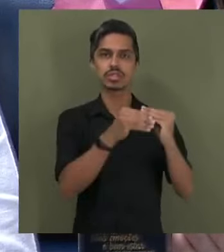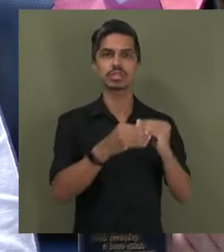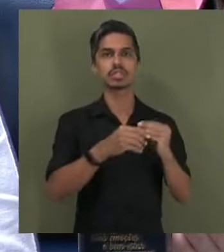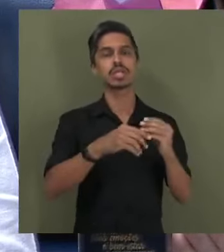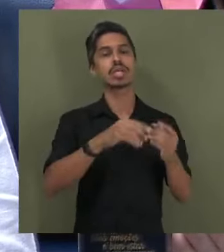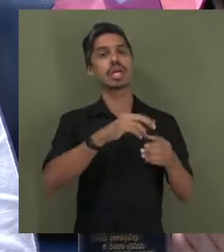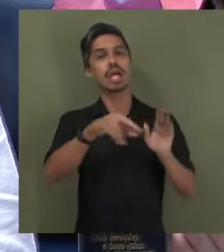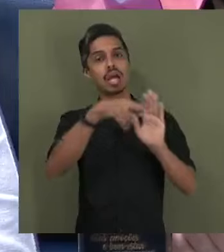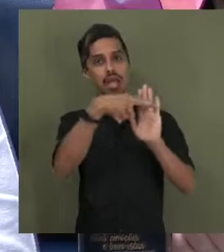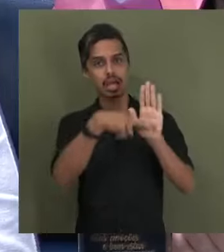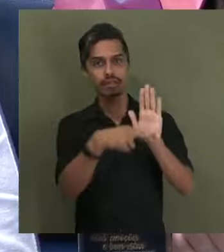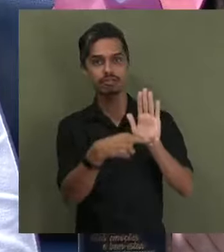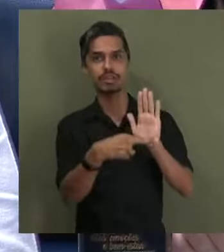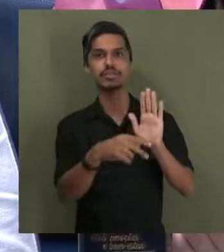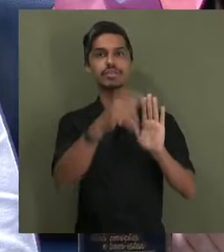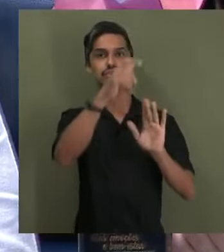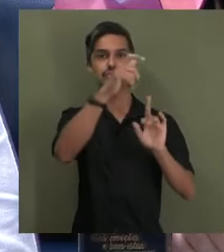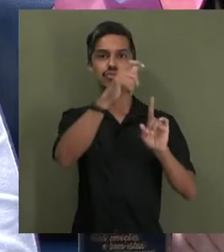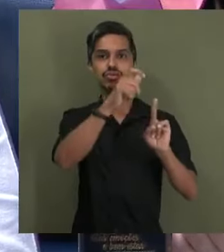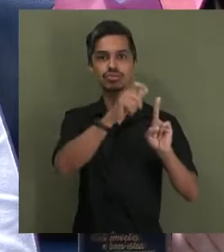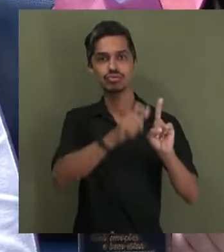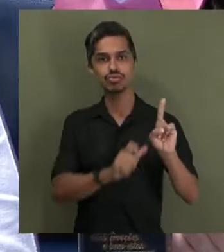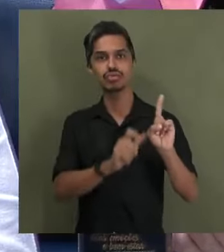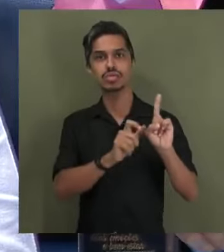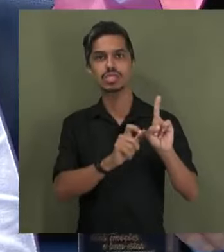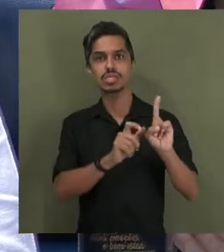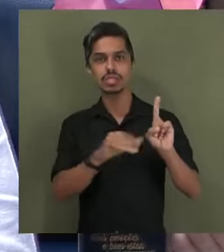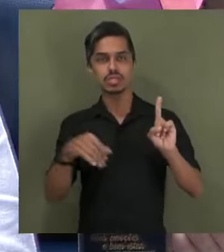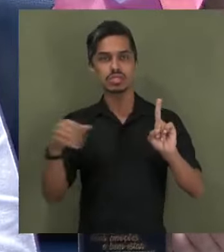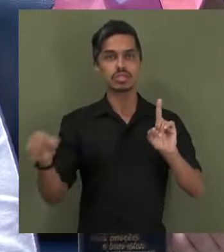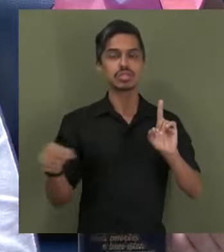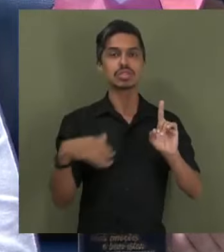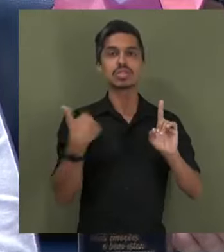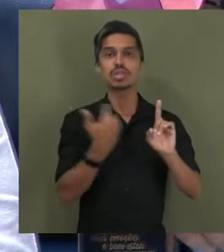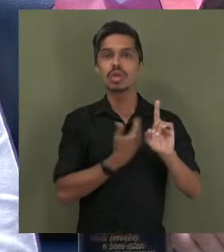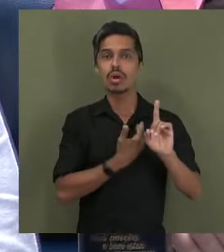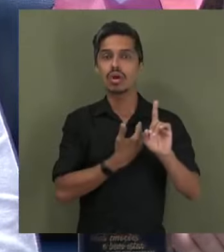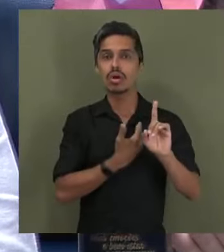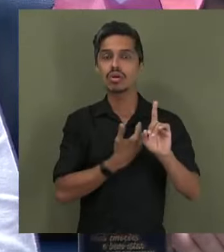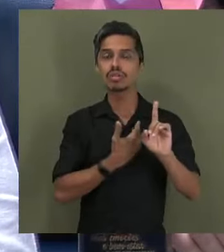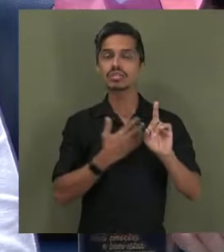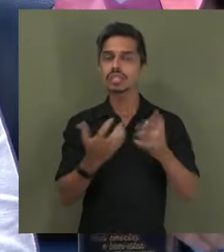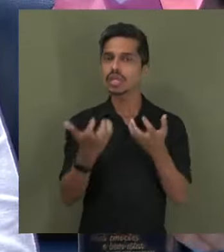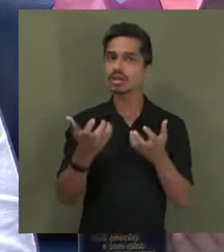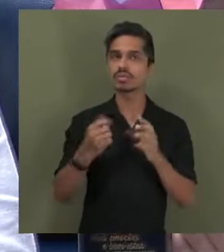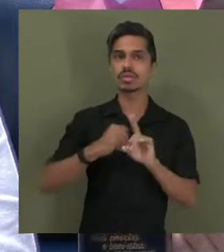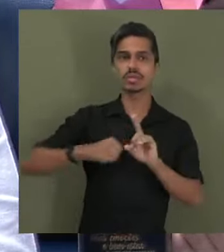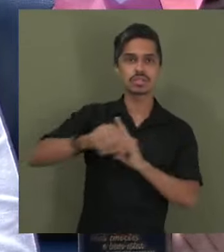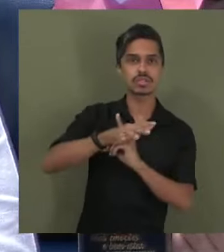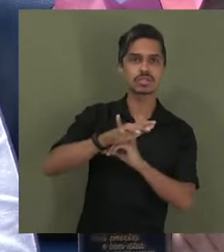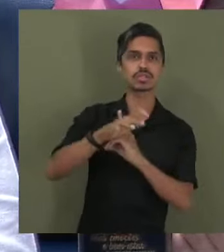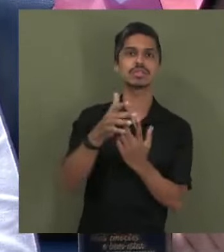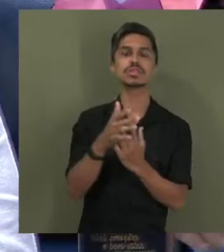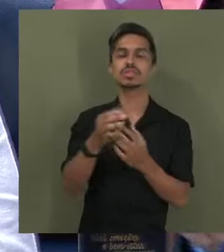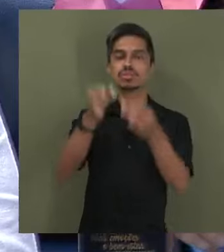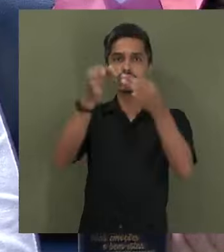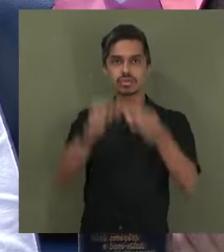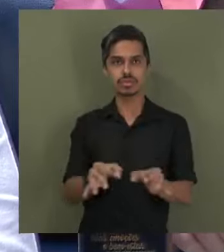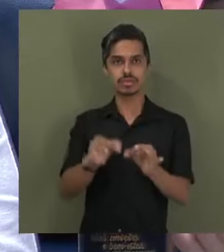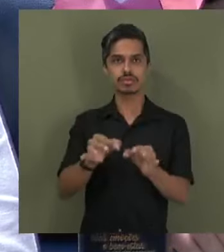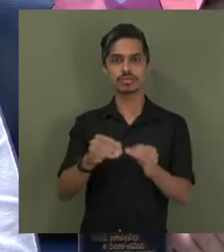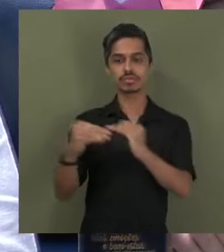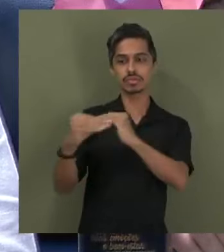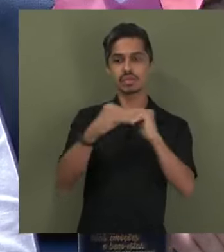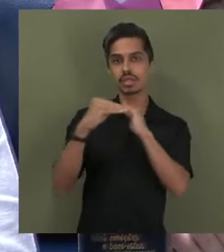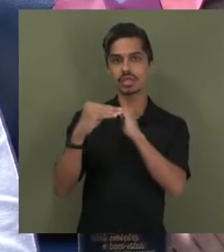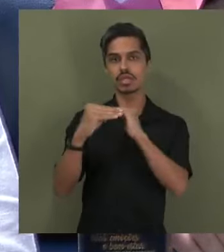jurídico brasileiro, a fim de proporcionar uma sociedade justa, igualitária e que respeite